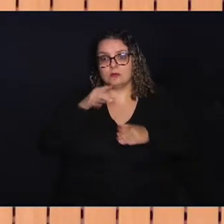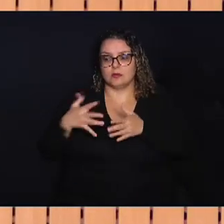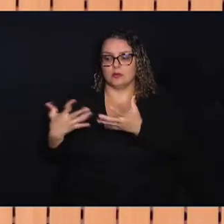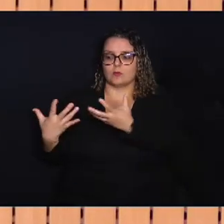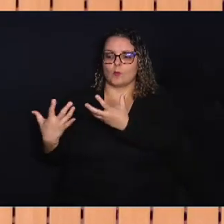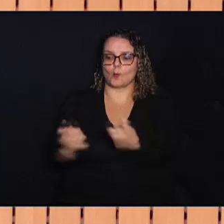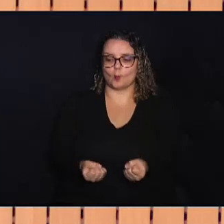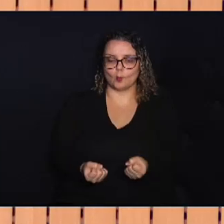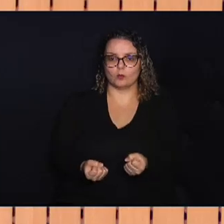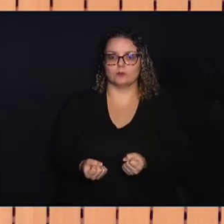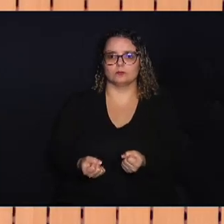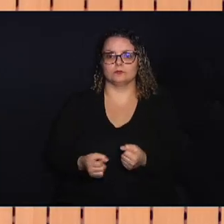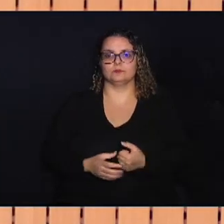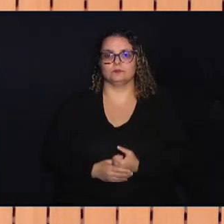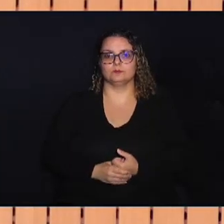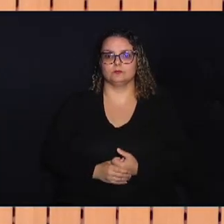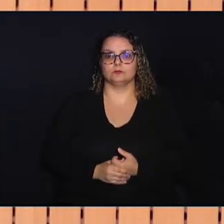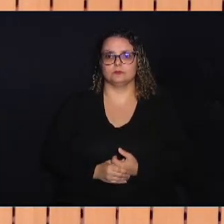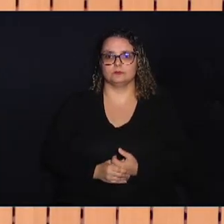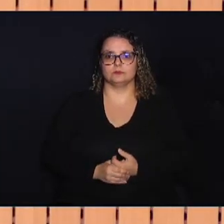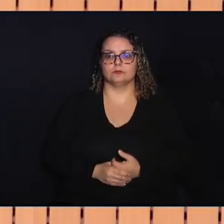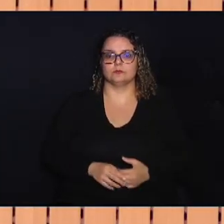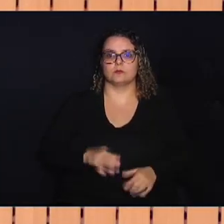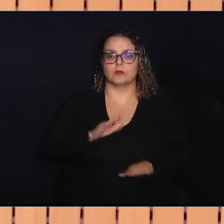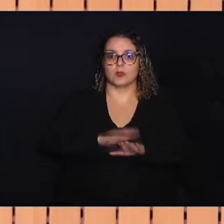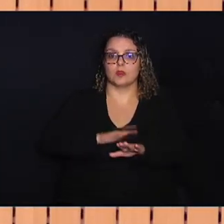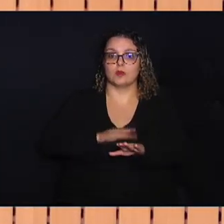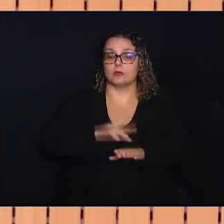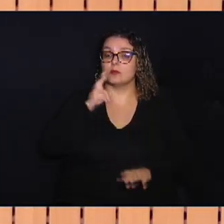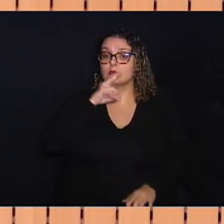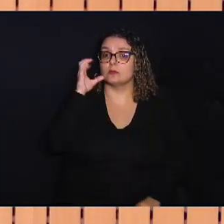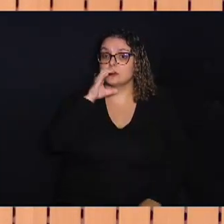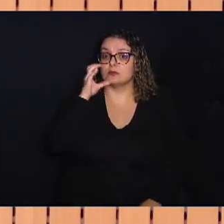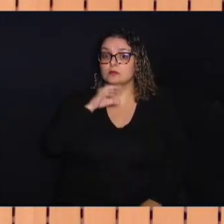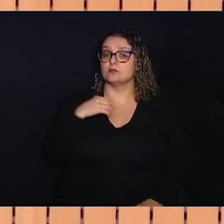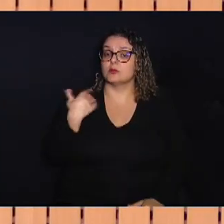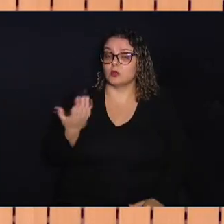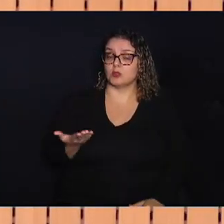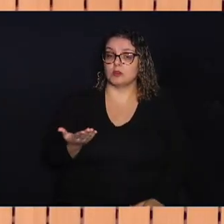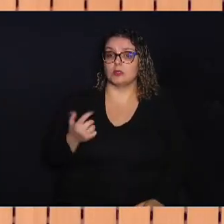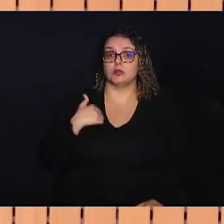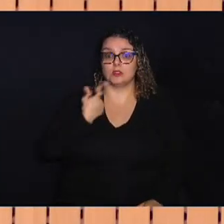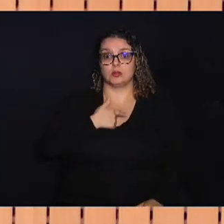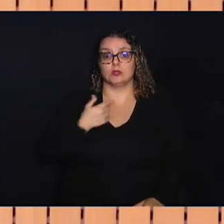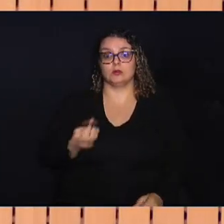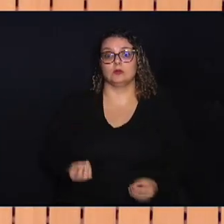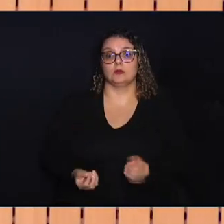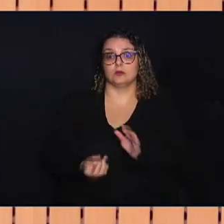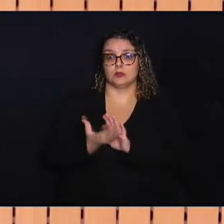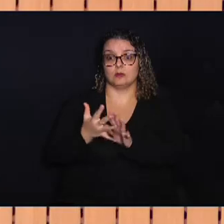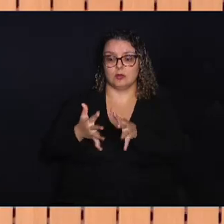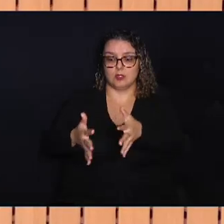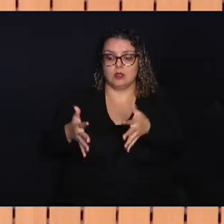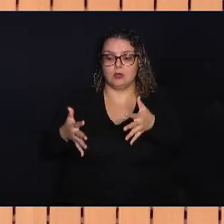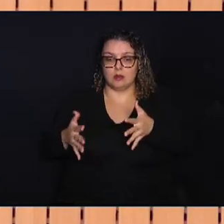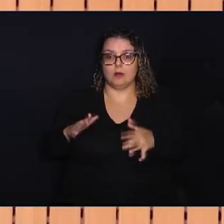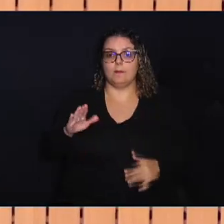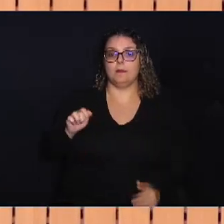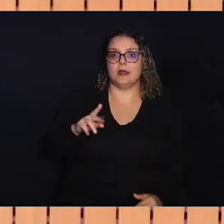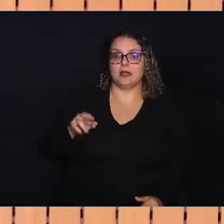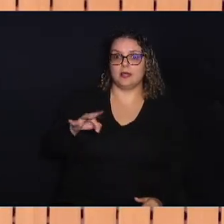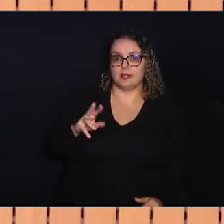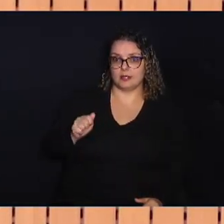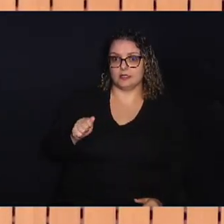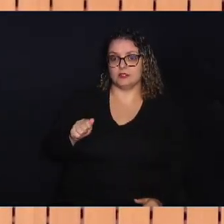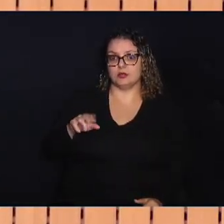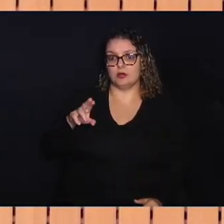rio. E uma medida emergencial seria, né, a gente instalar essas barreiras de contenção. Mas nosso